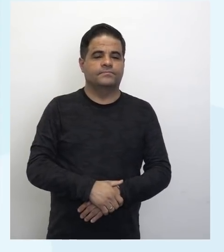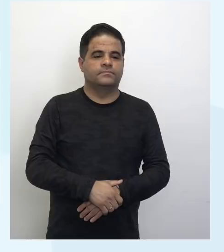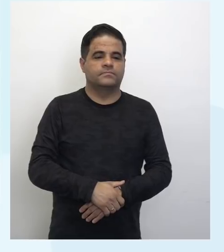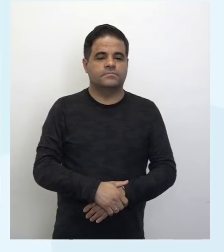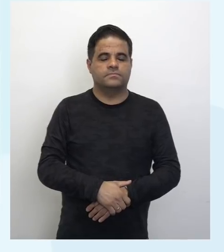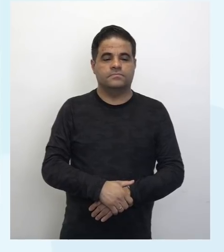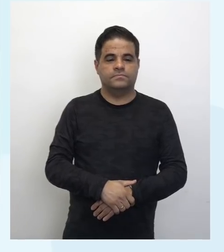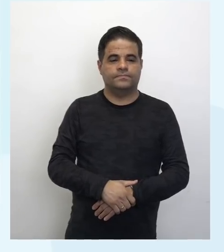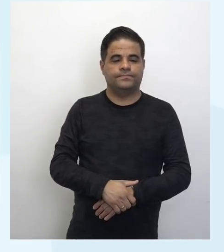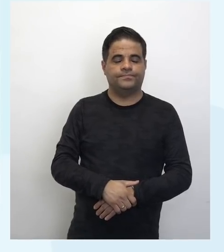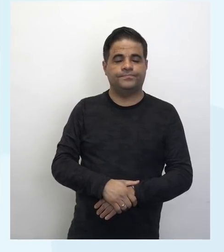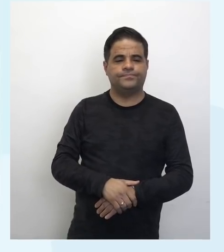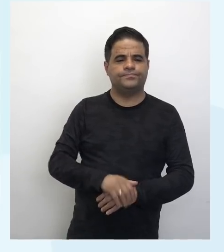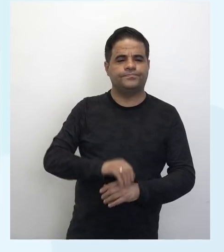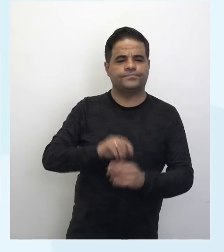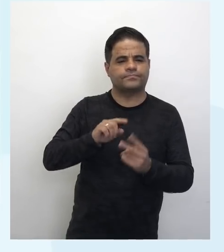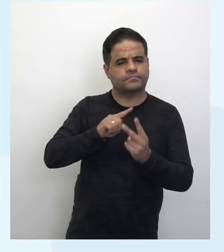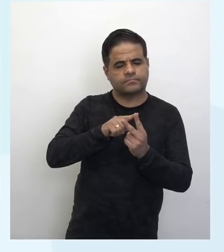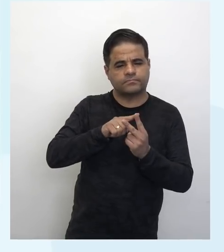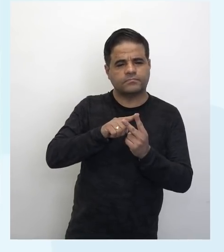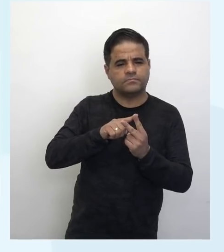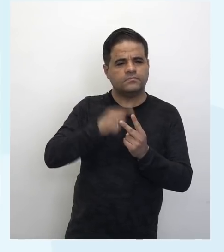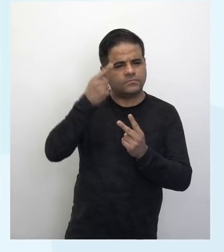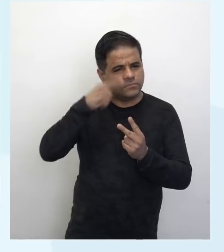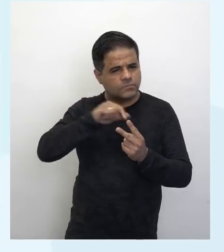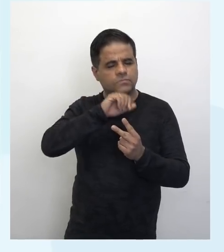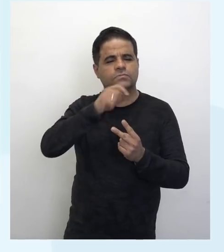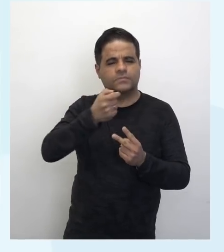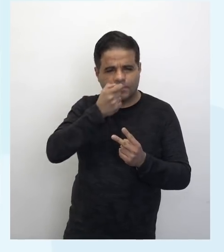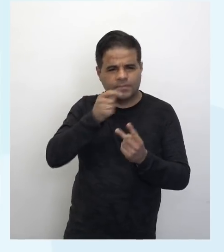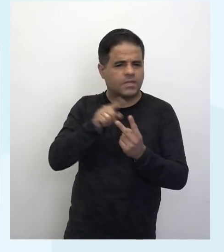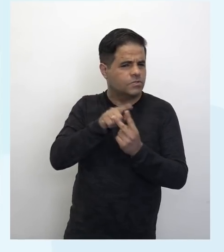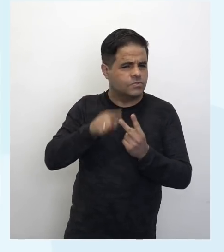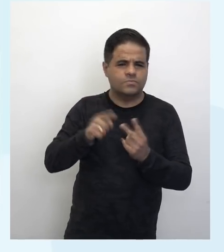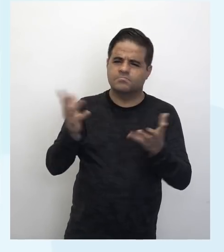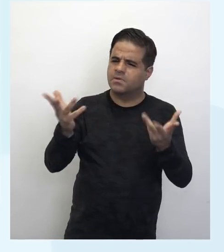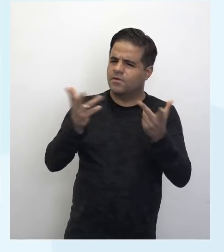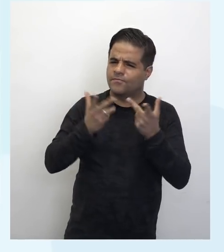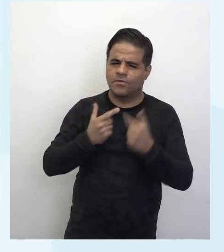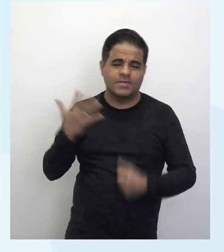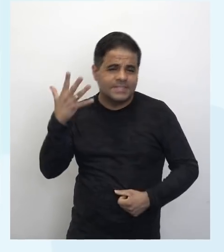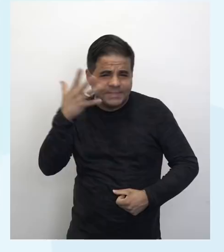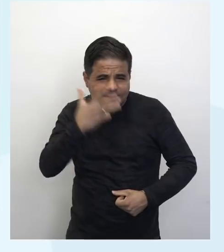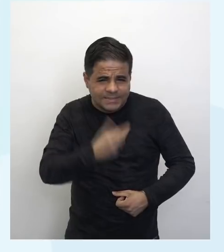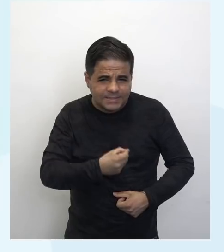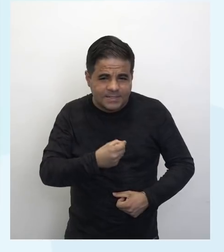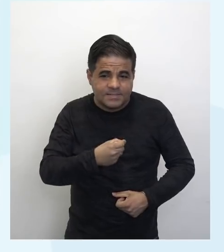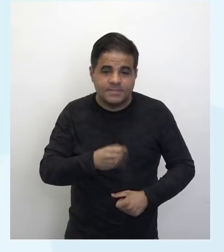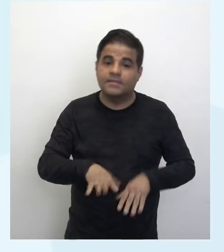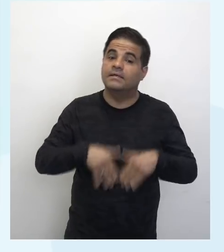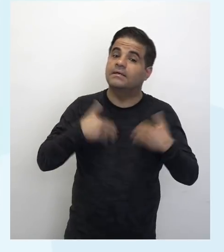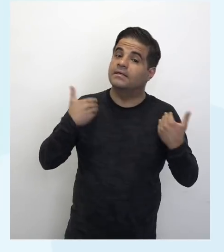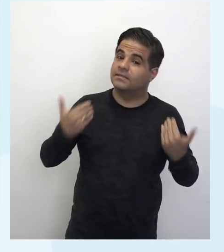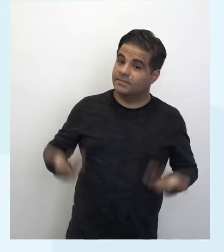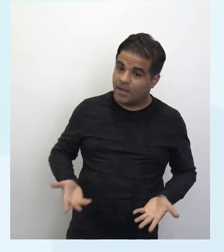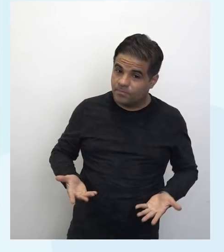Né? Que é Ju e Fabi são maravilhosas e lindas. Concordo. Né? Então,